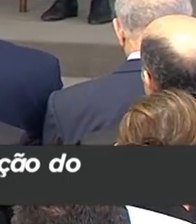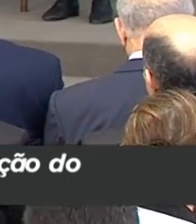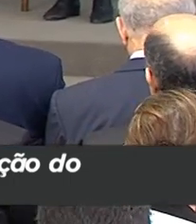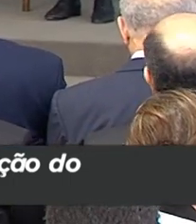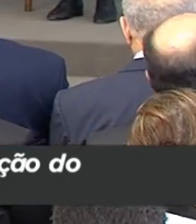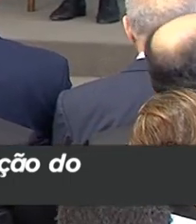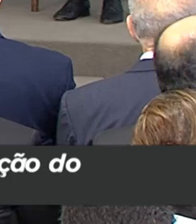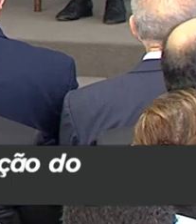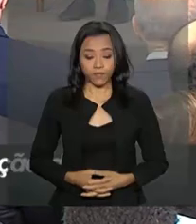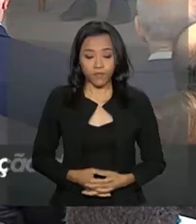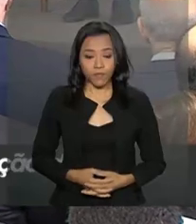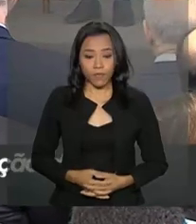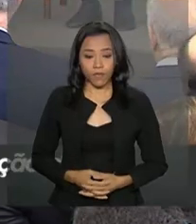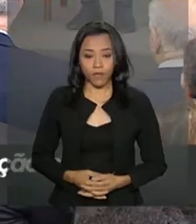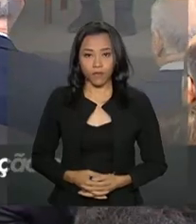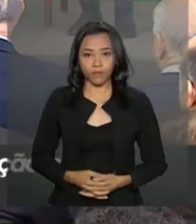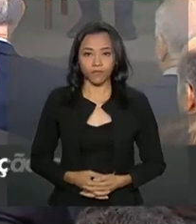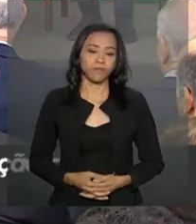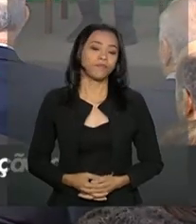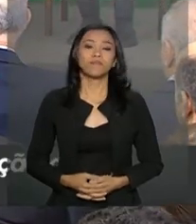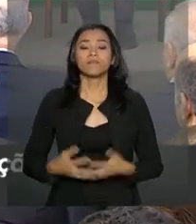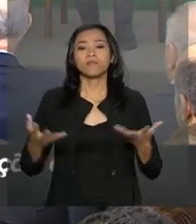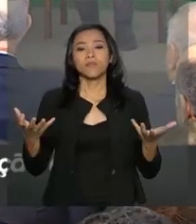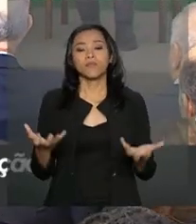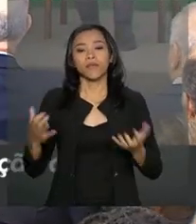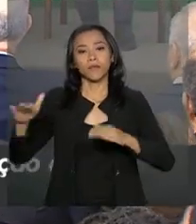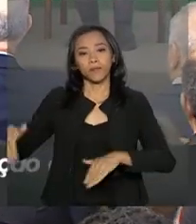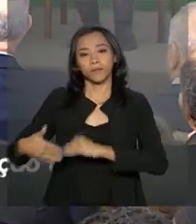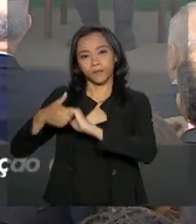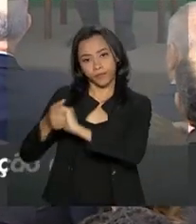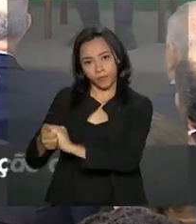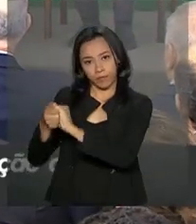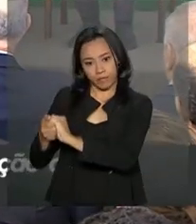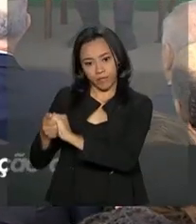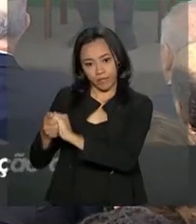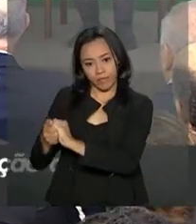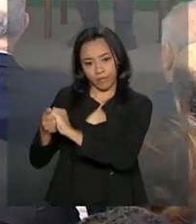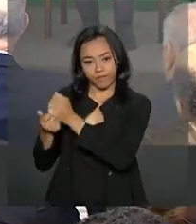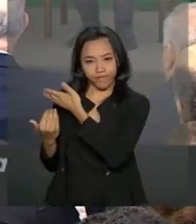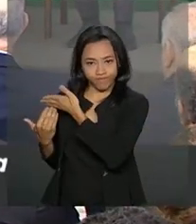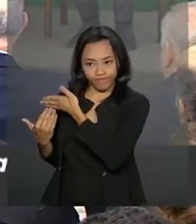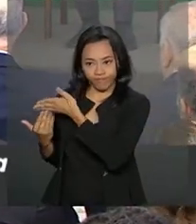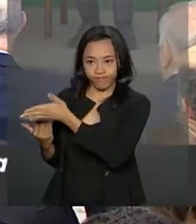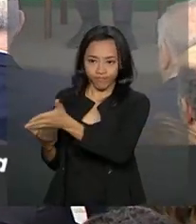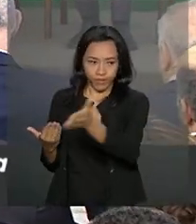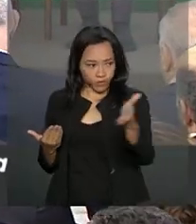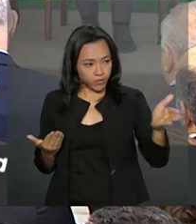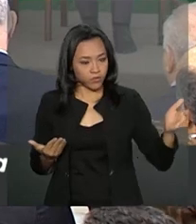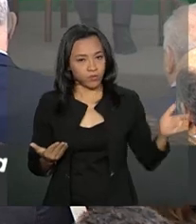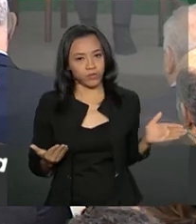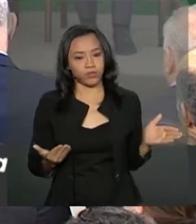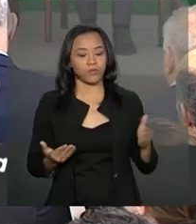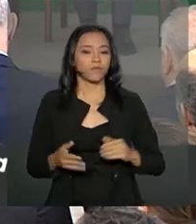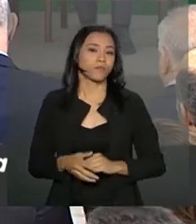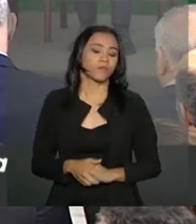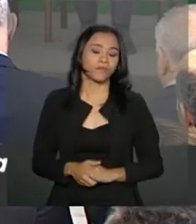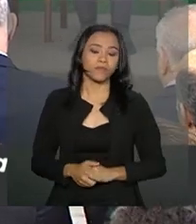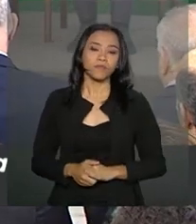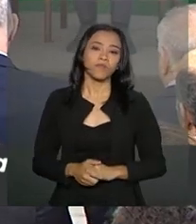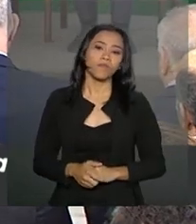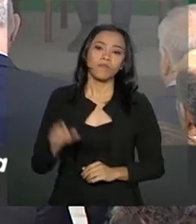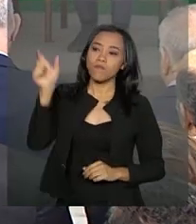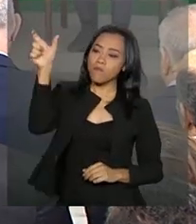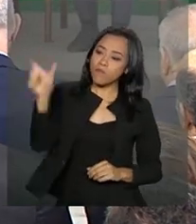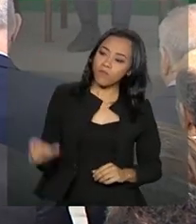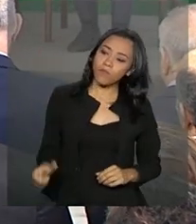eu quero quero cumprimentar quero cumprimentar a todos né o nosso ministro